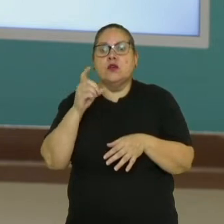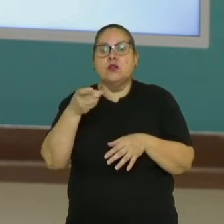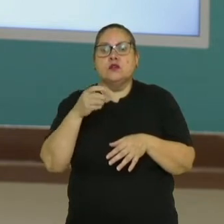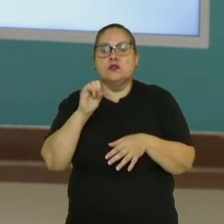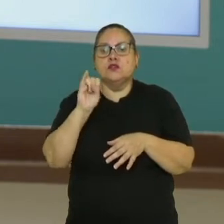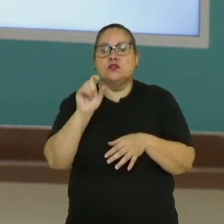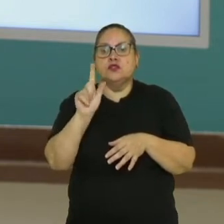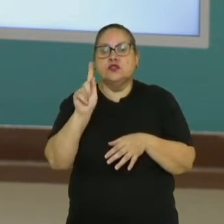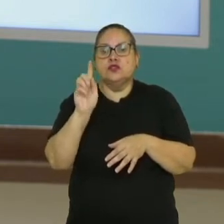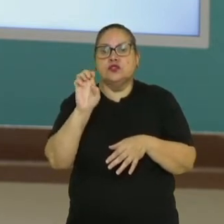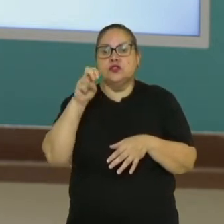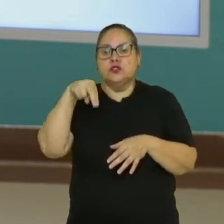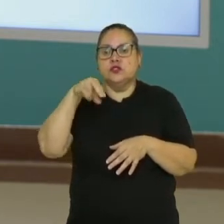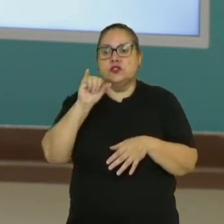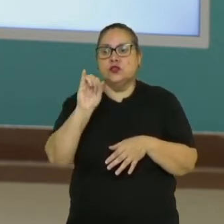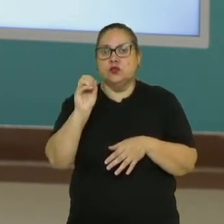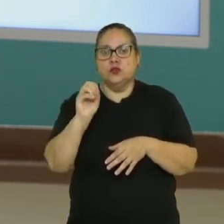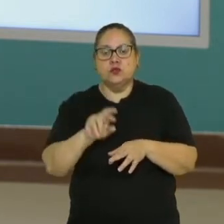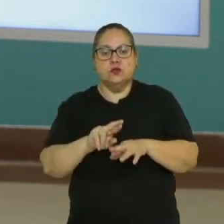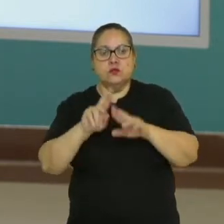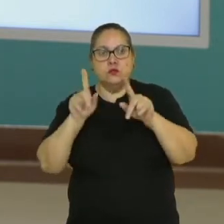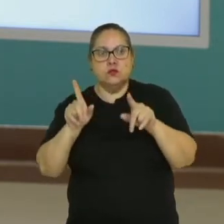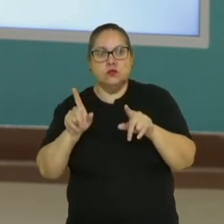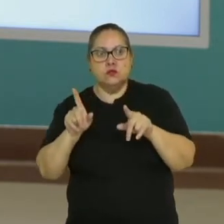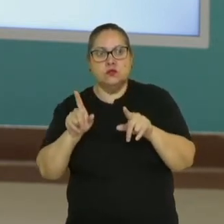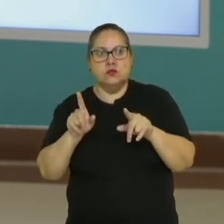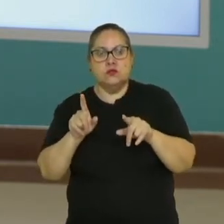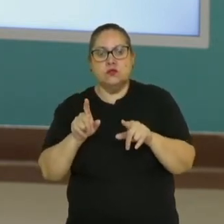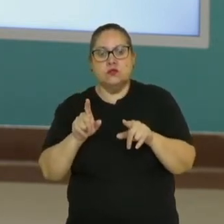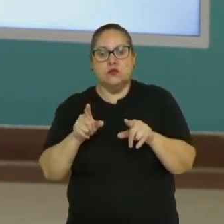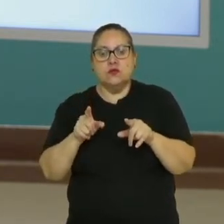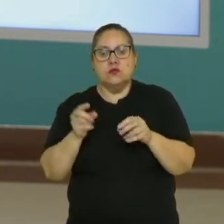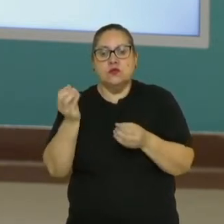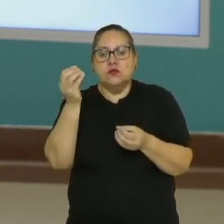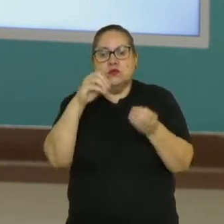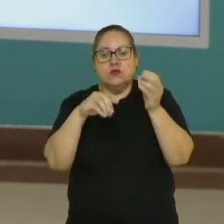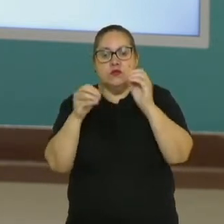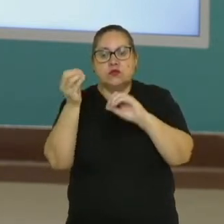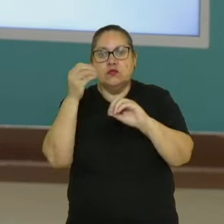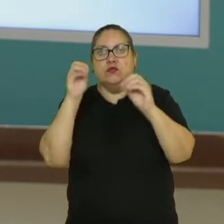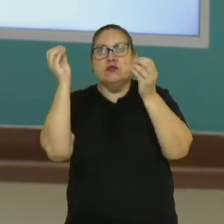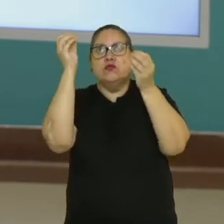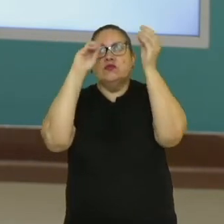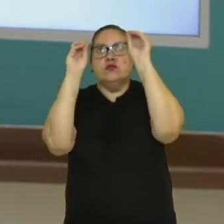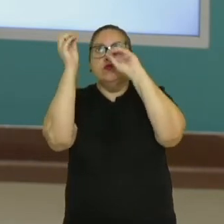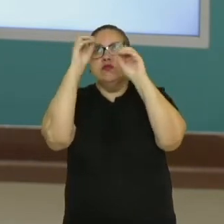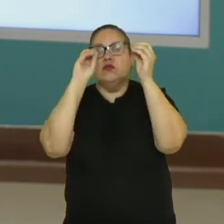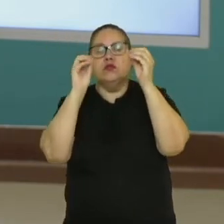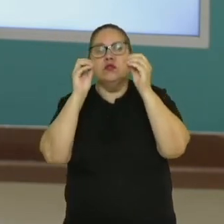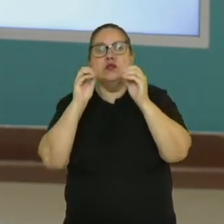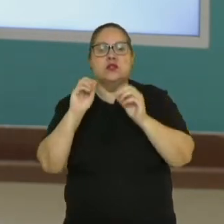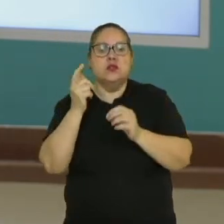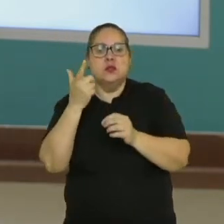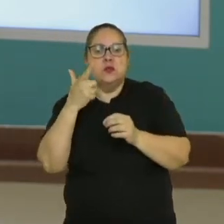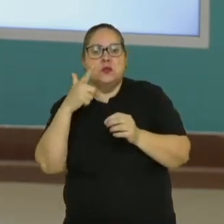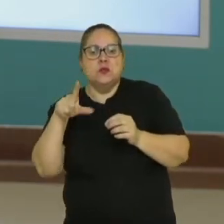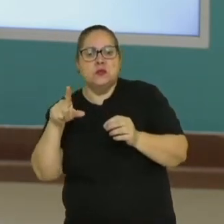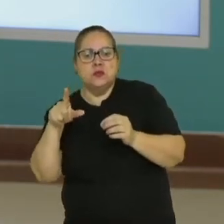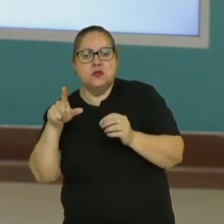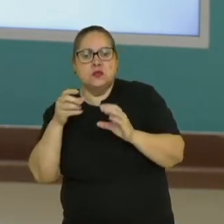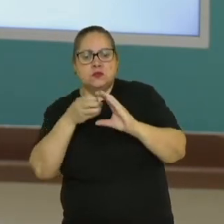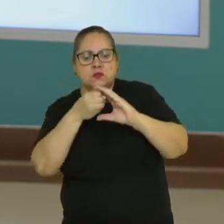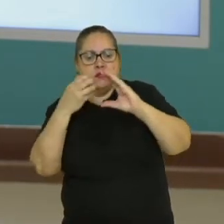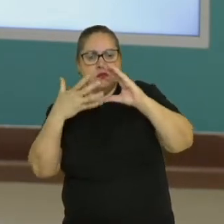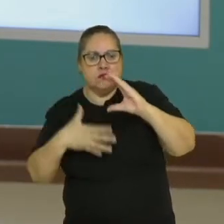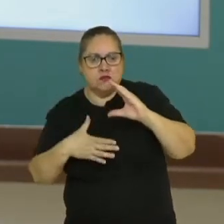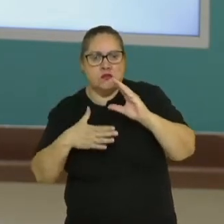respirarem. Então, uma outra diferença é a composição da atmosfera. E tem outras características que a